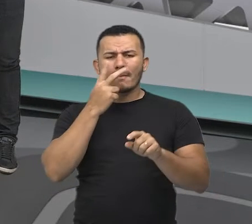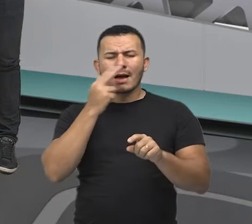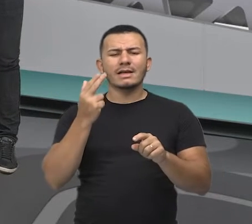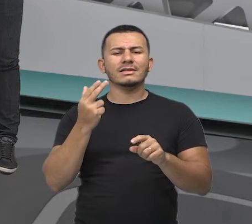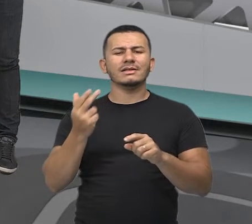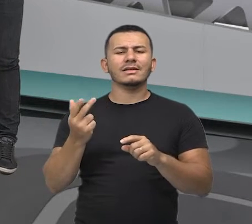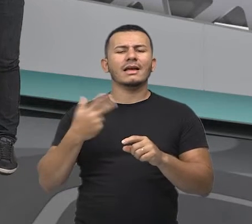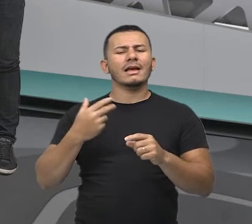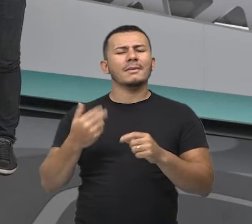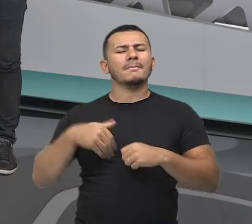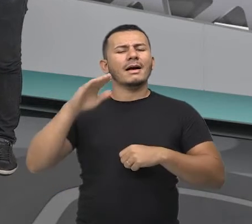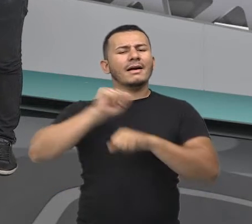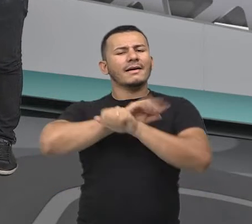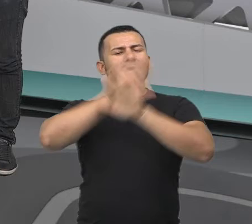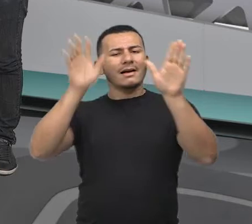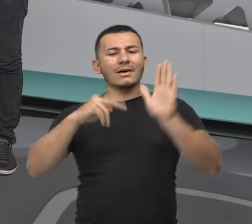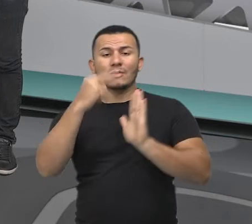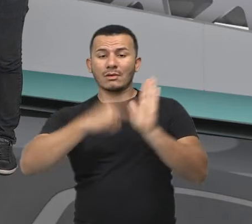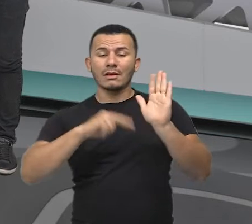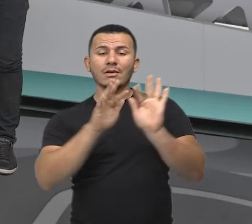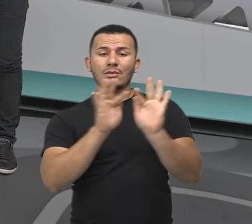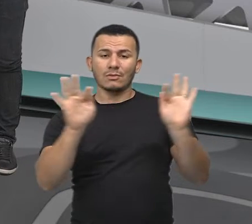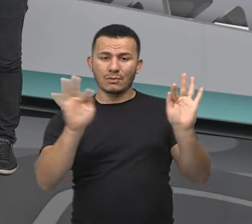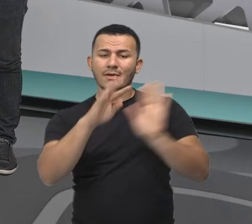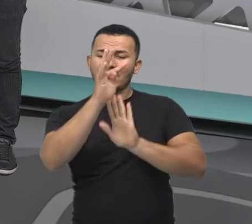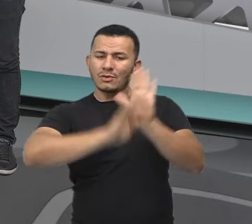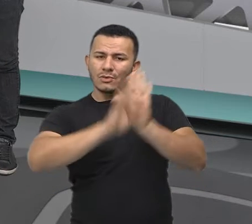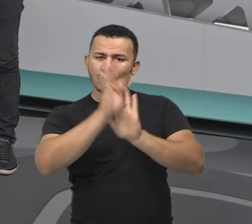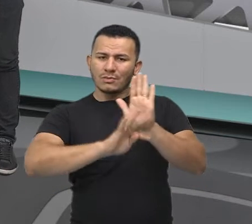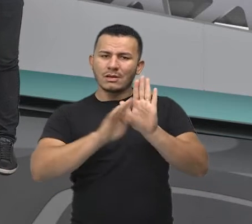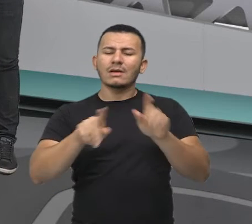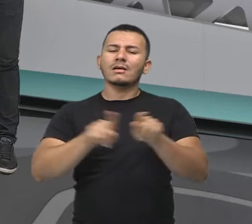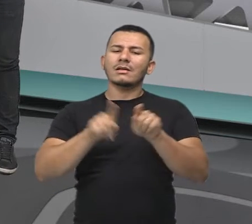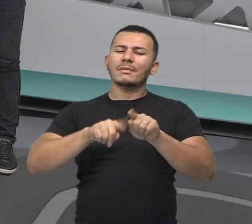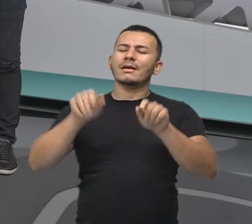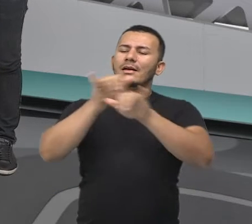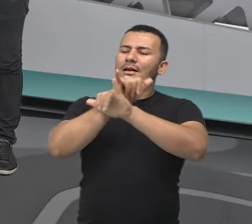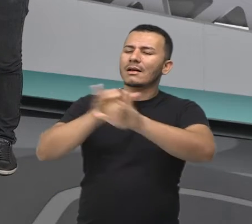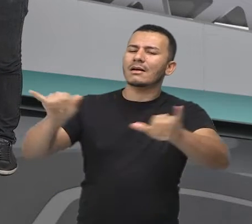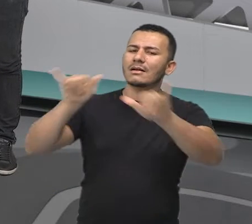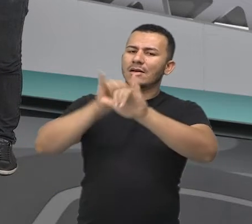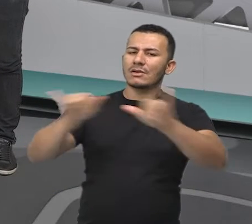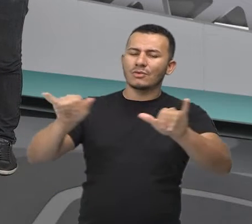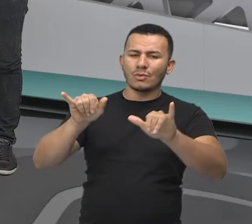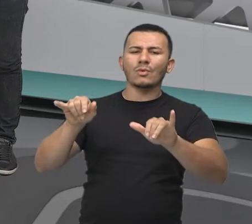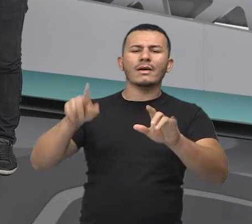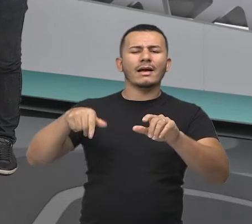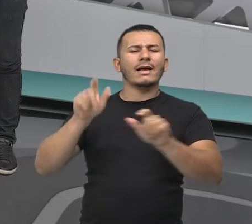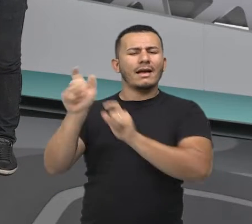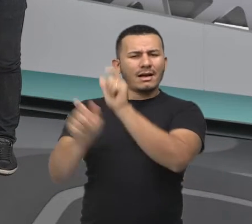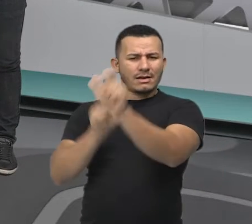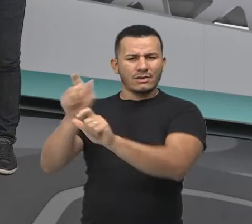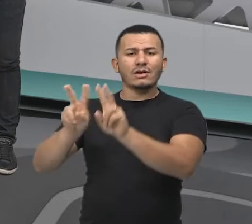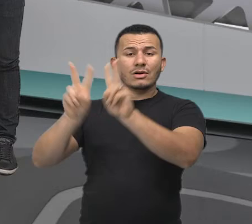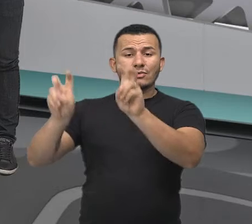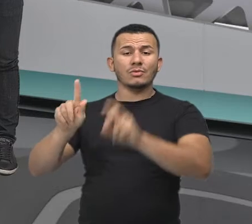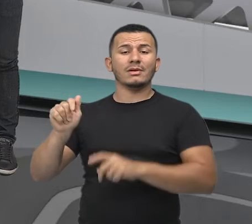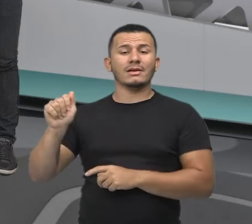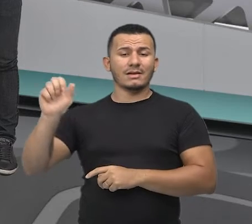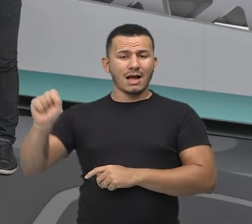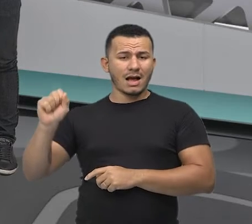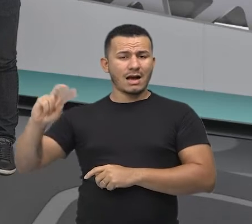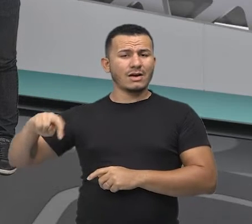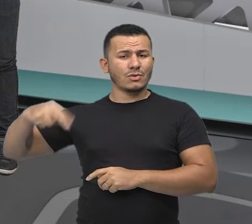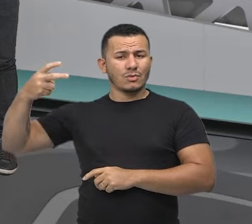que ajudou a gente a entender o nosso texto, transmitiu uma mensagem, a crítica que a charge quer transmitir